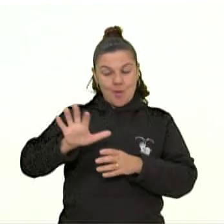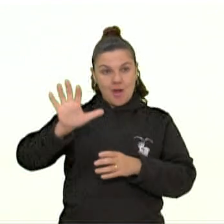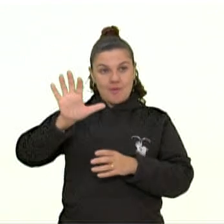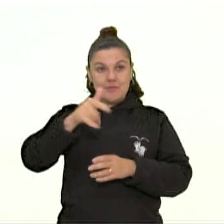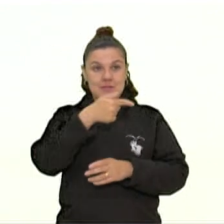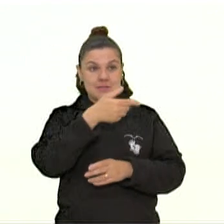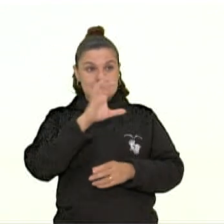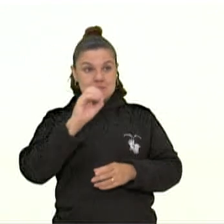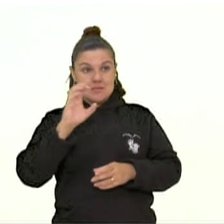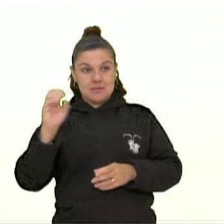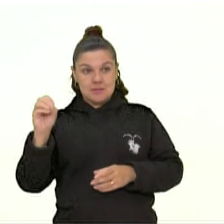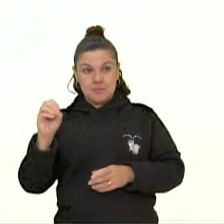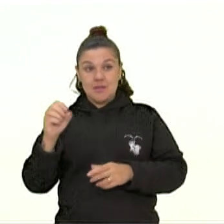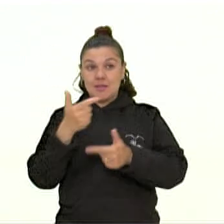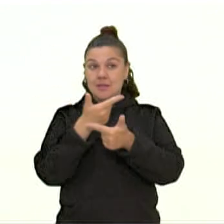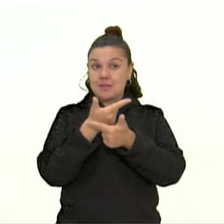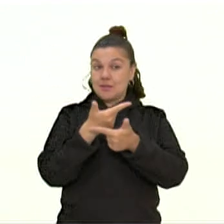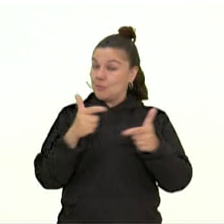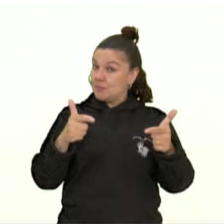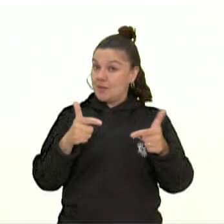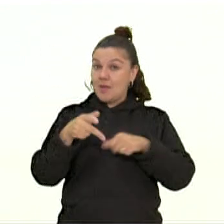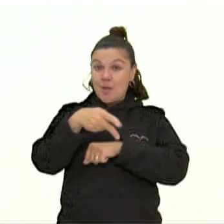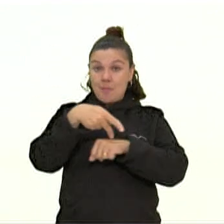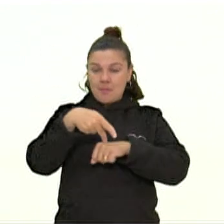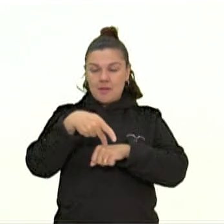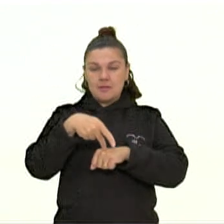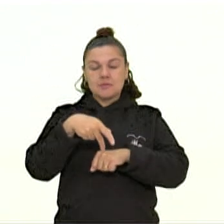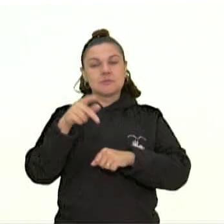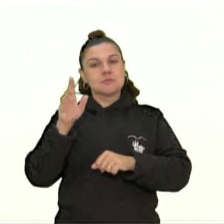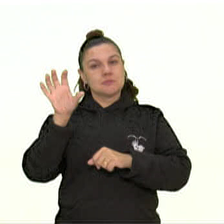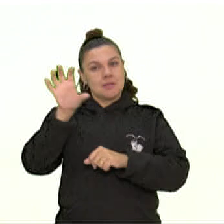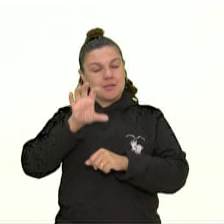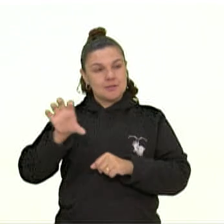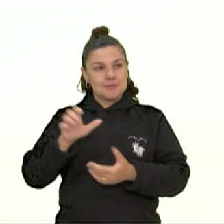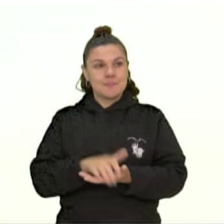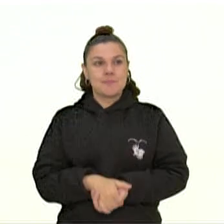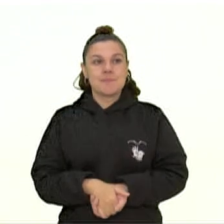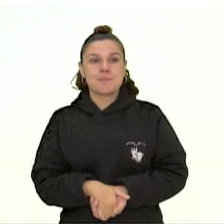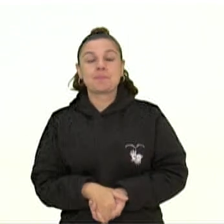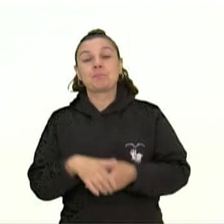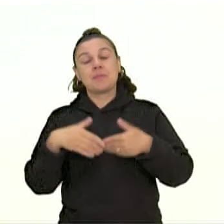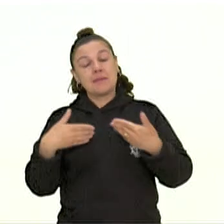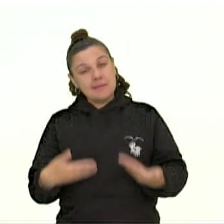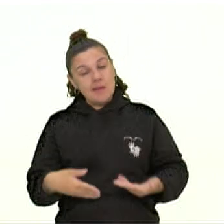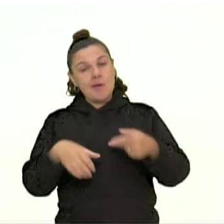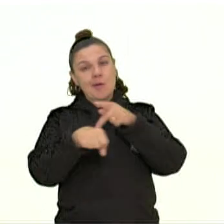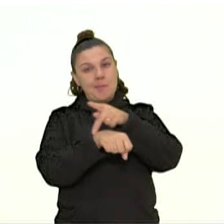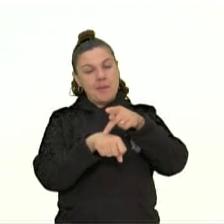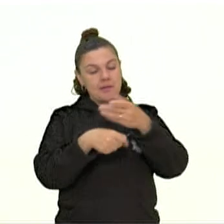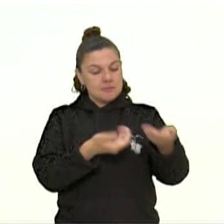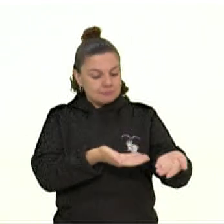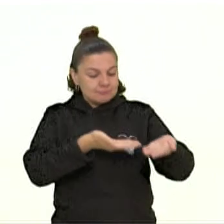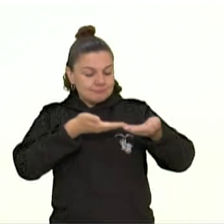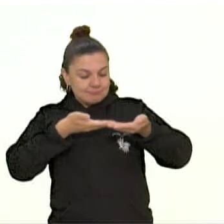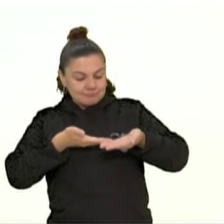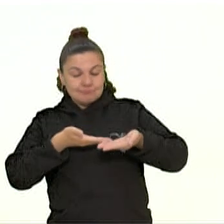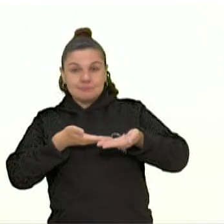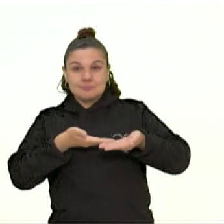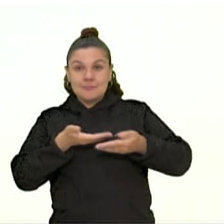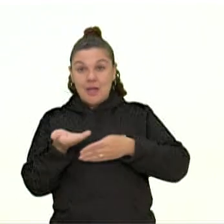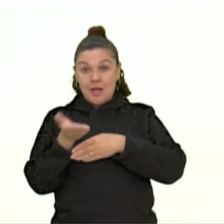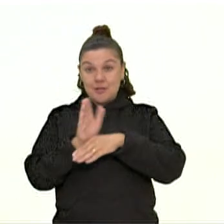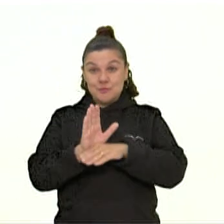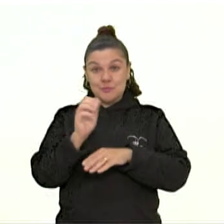mil pessoas apátridas residem em países da região. Então, aqueles países de destino estão acolhendo com a ajuda